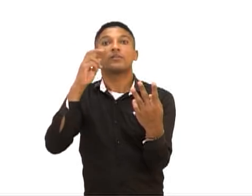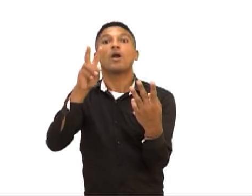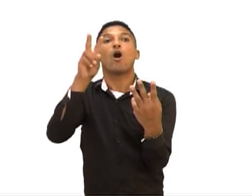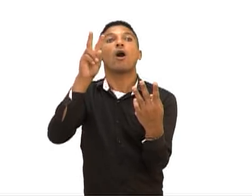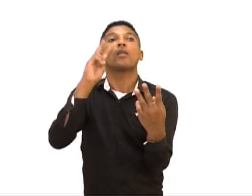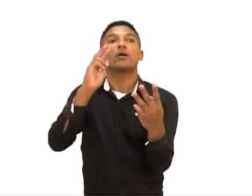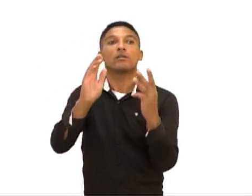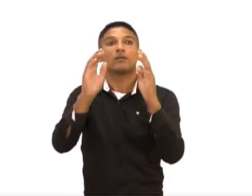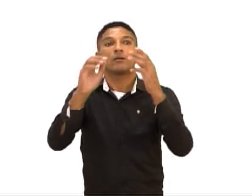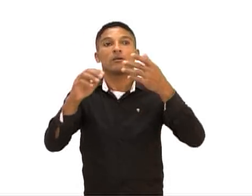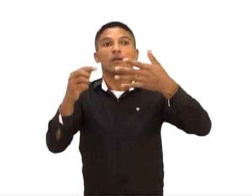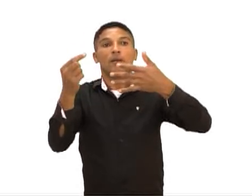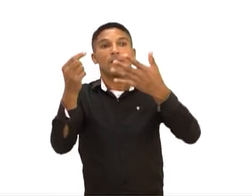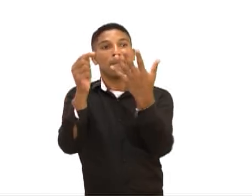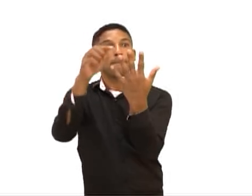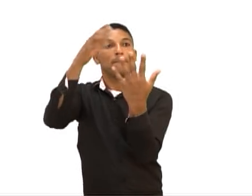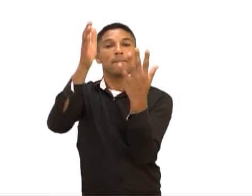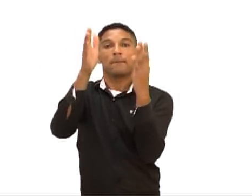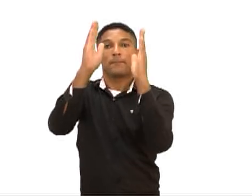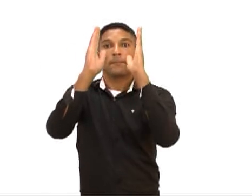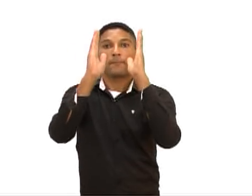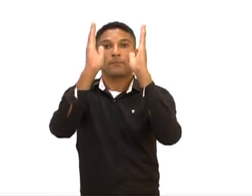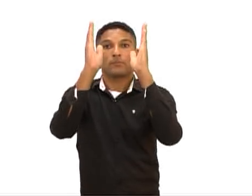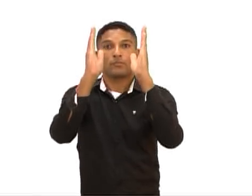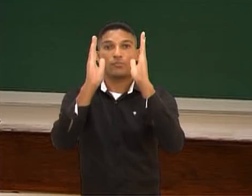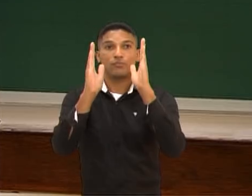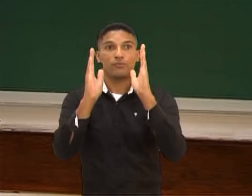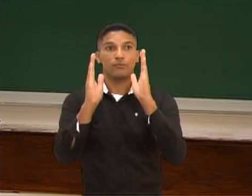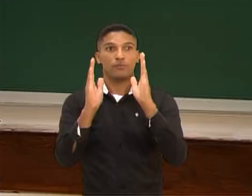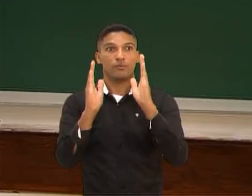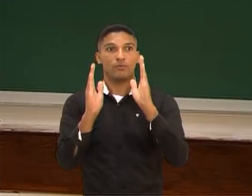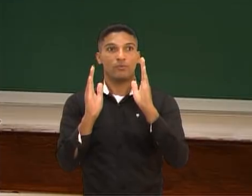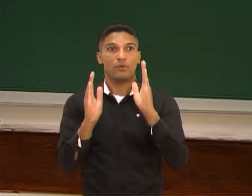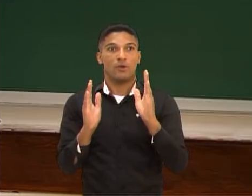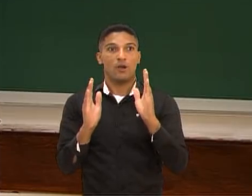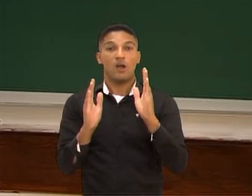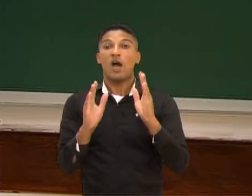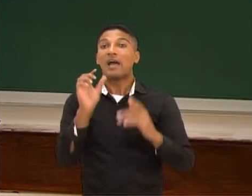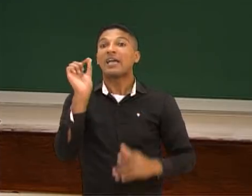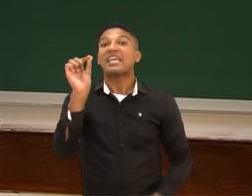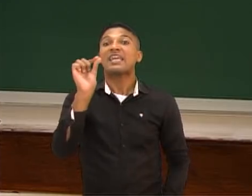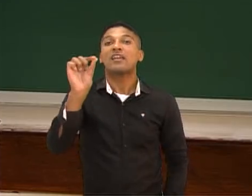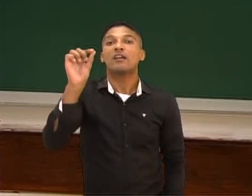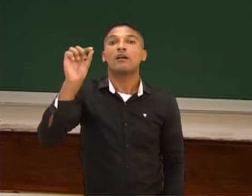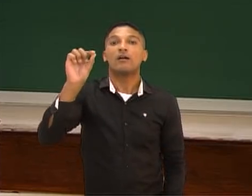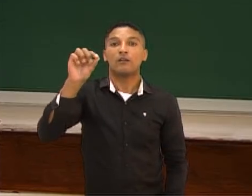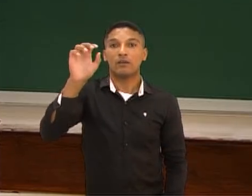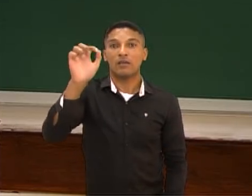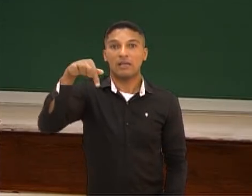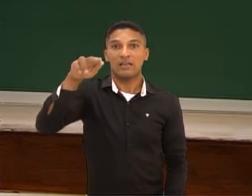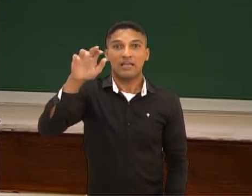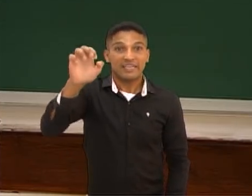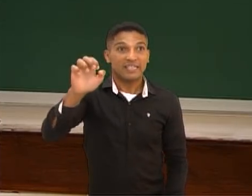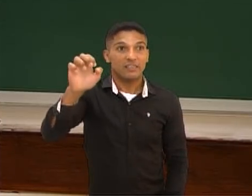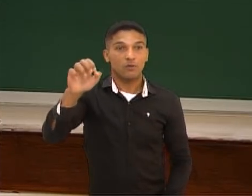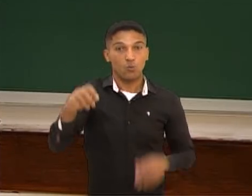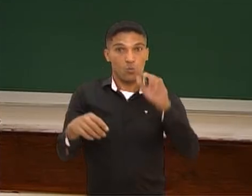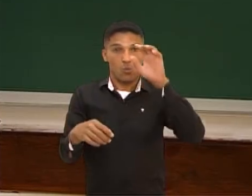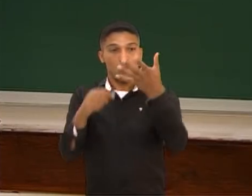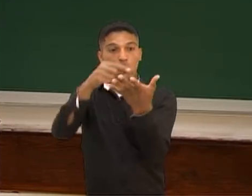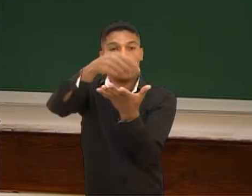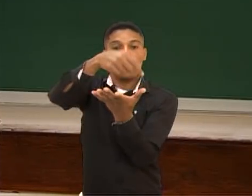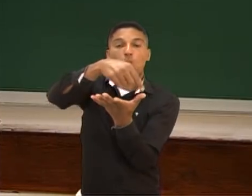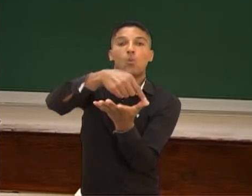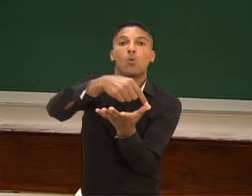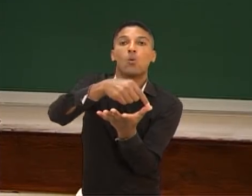vacinem. O que a gente faz agora? Então, o eu a gente omite, né? No modo imperativo afirmativo não se usa a primeira pessoa do singular, o eu,